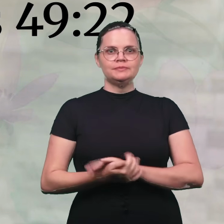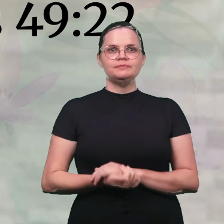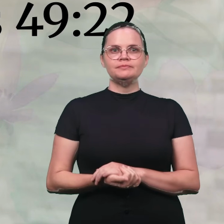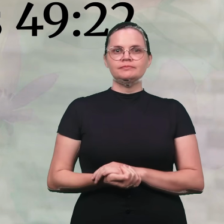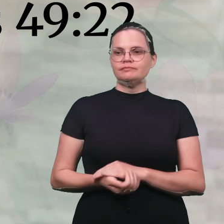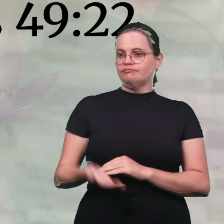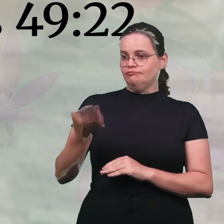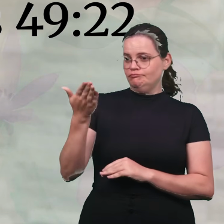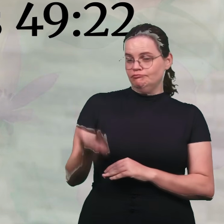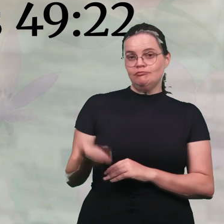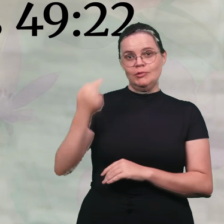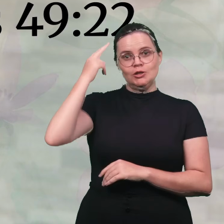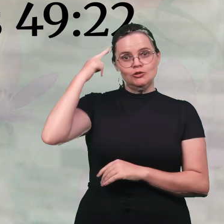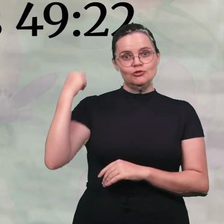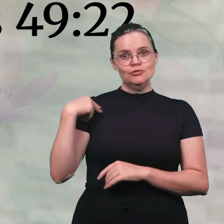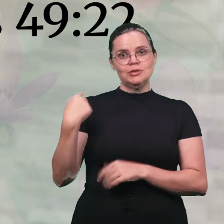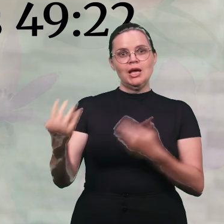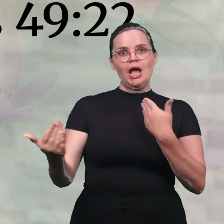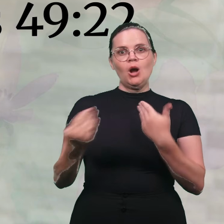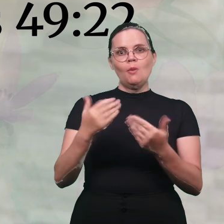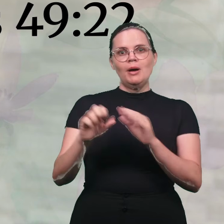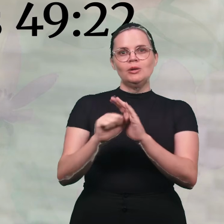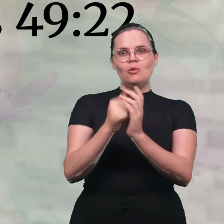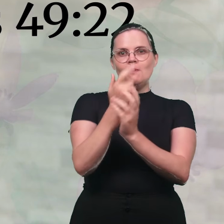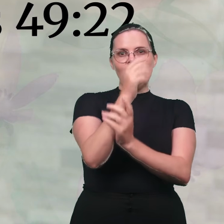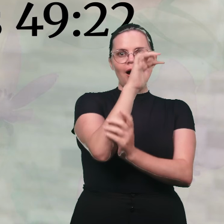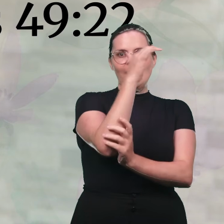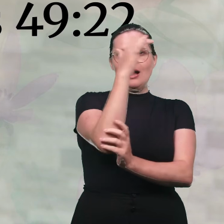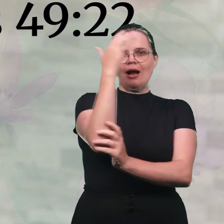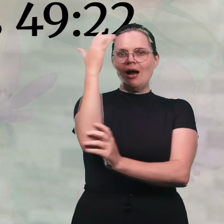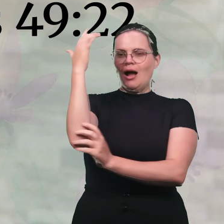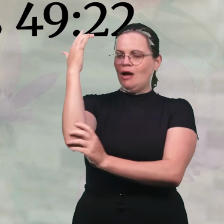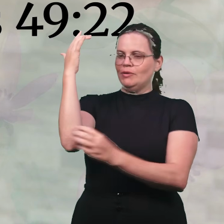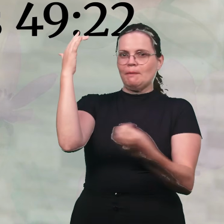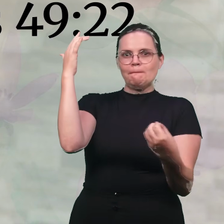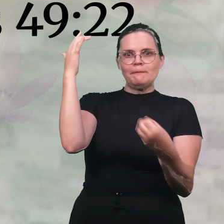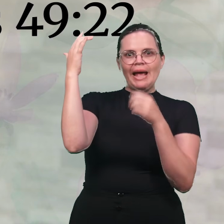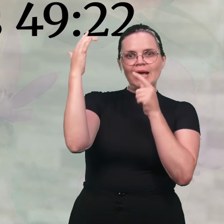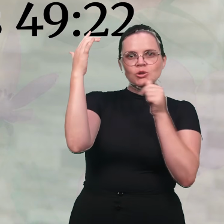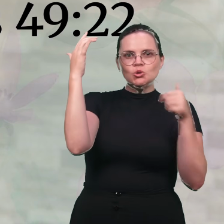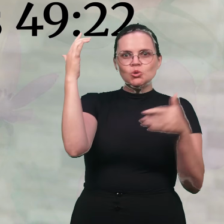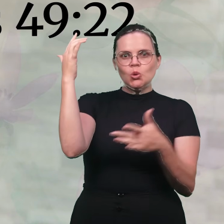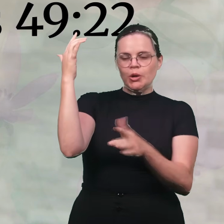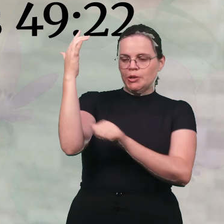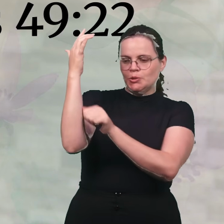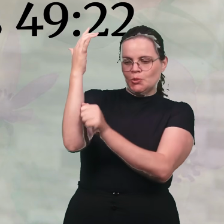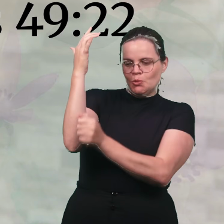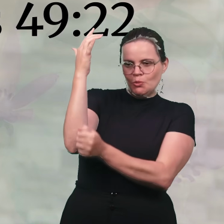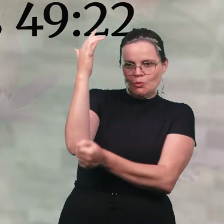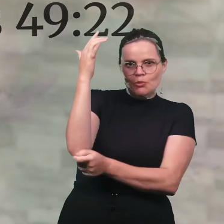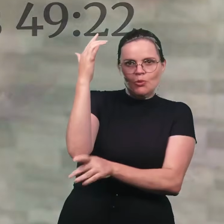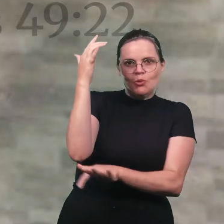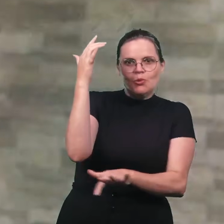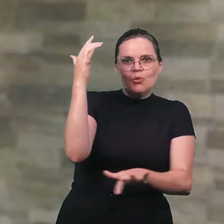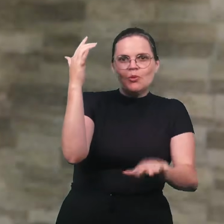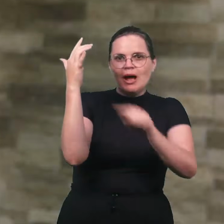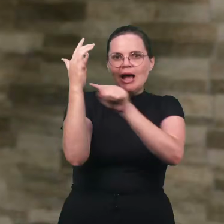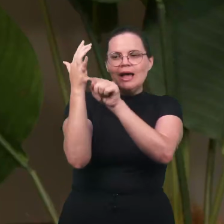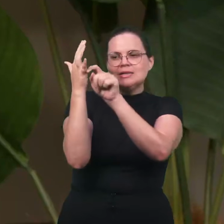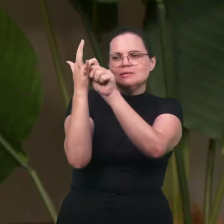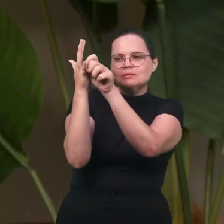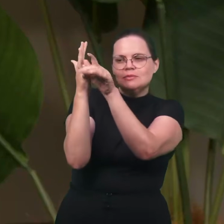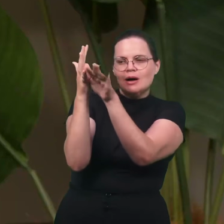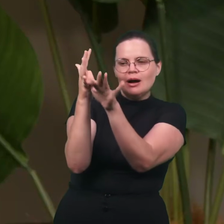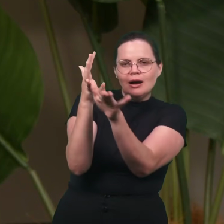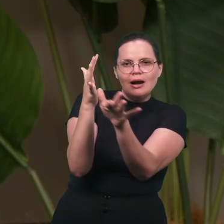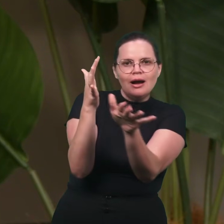ramo frutífero junto à fonte. Seus ramos correm sobre o muro.